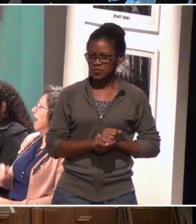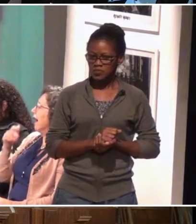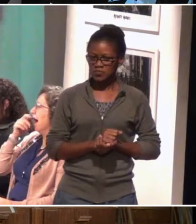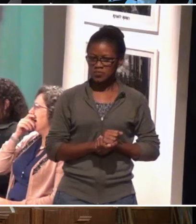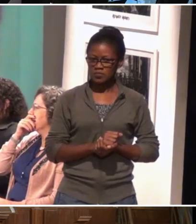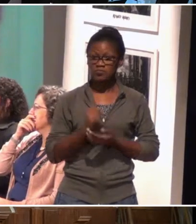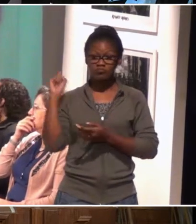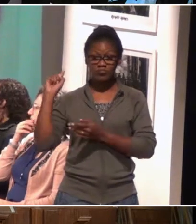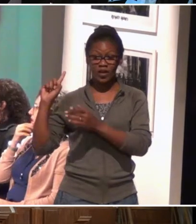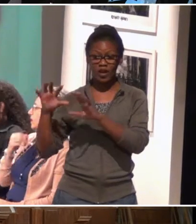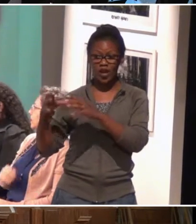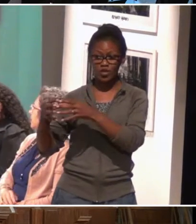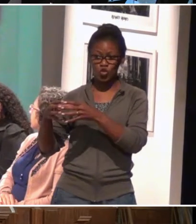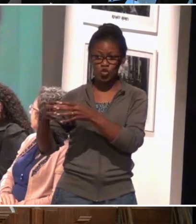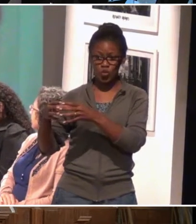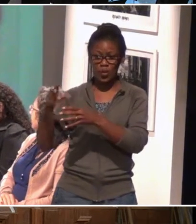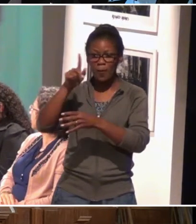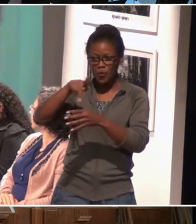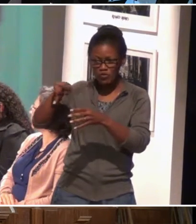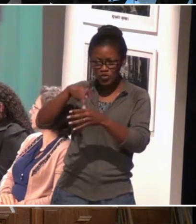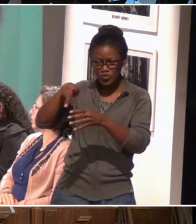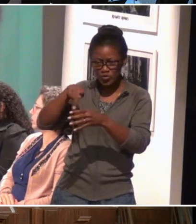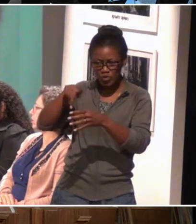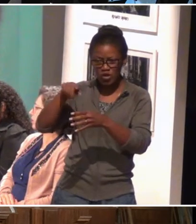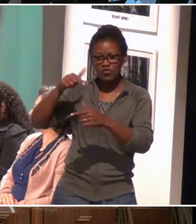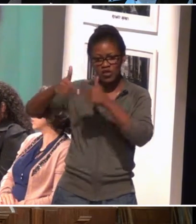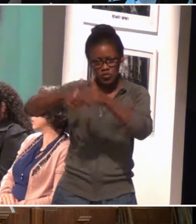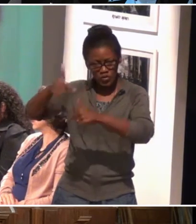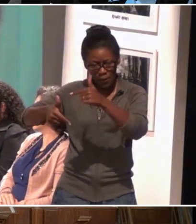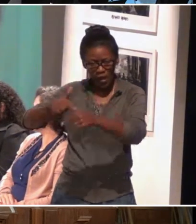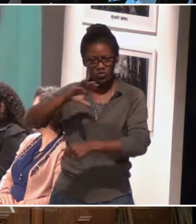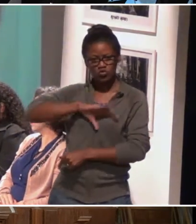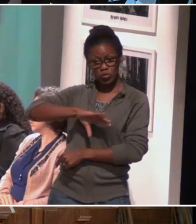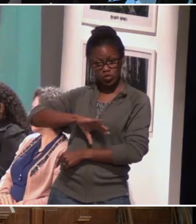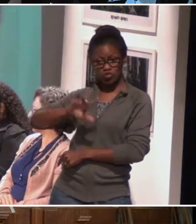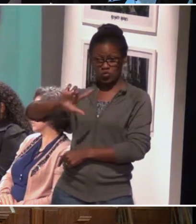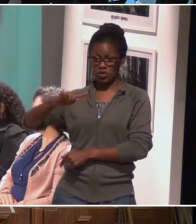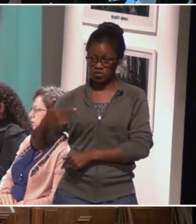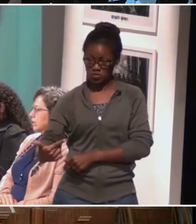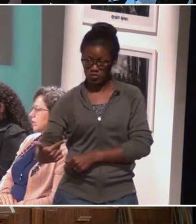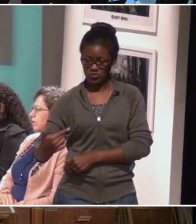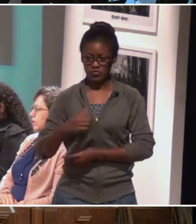A turminha ali são as professoras que fazem o trabalho do português como segunda língua.